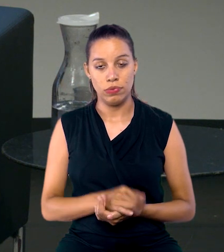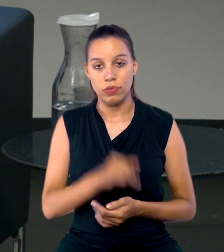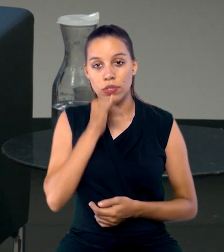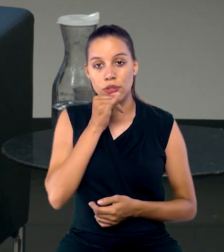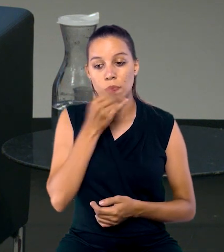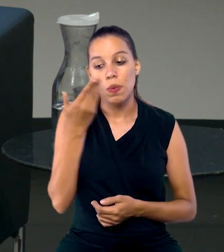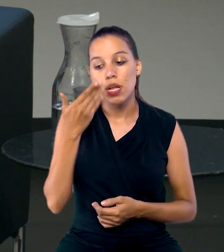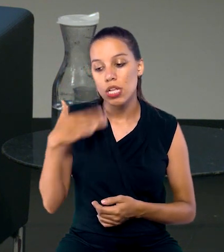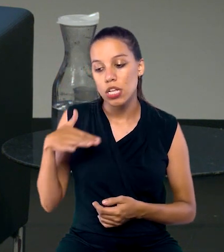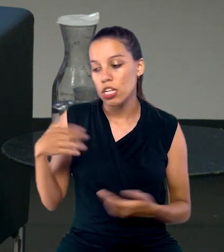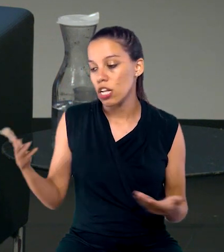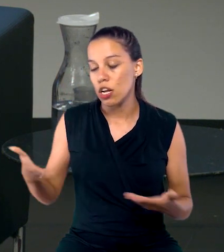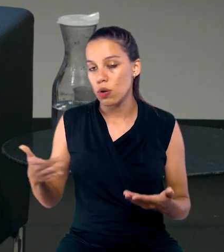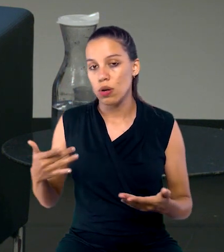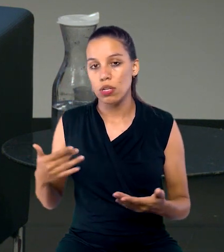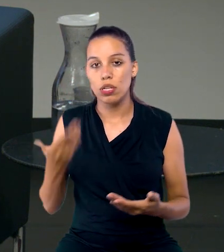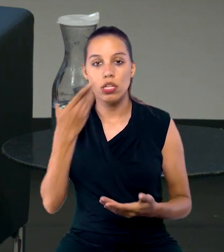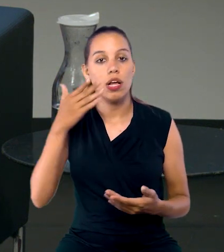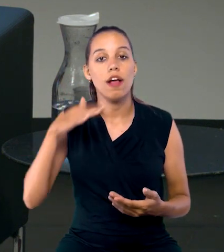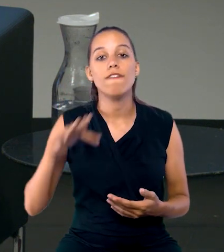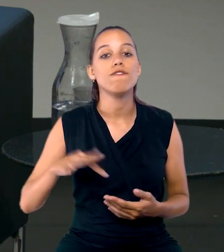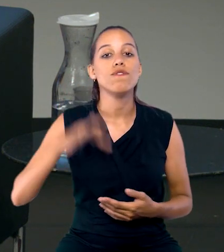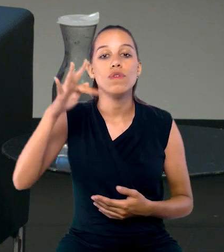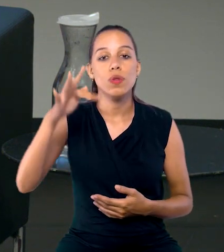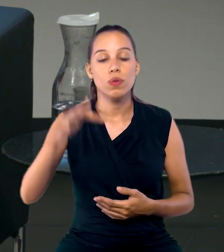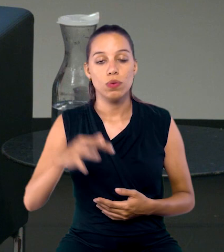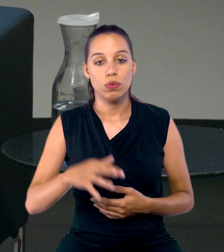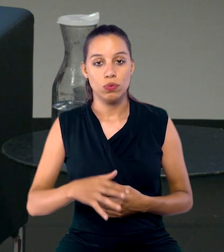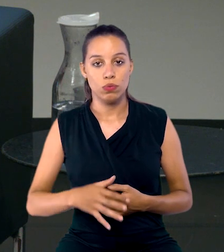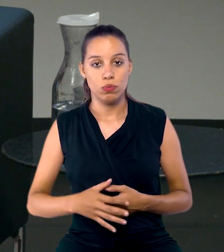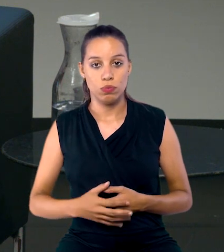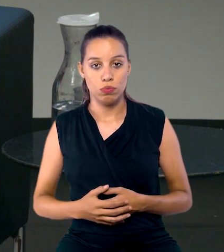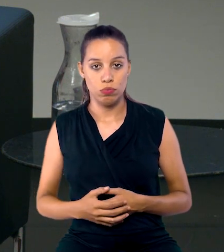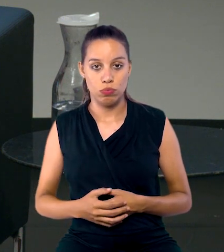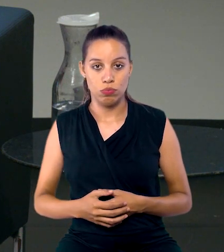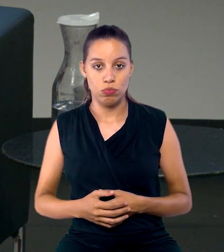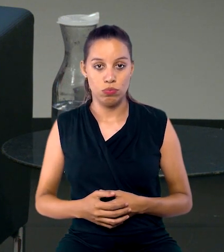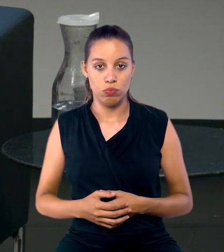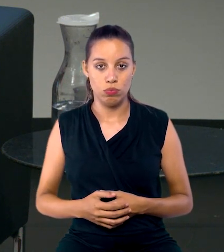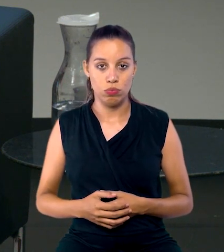As crianças que já nasceram, as humanas e as mais que humanas,